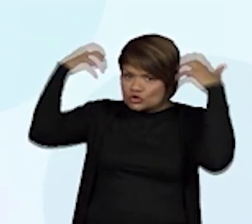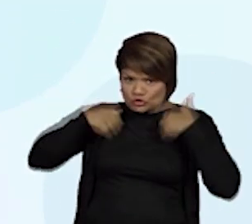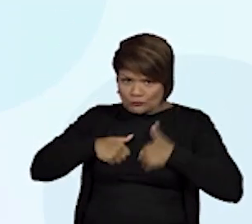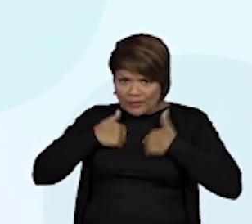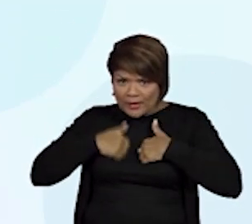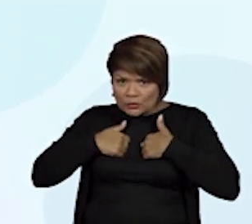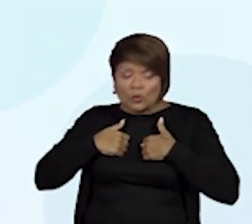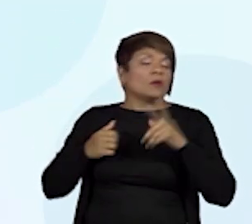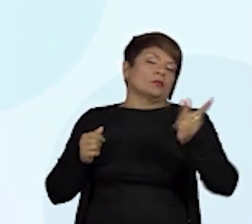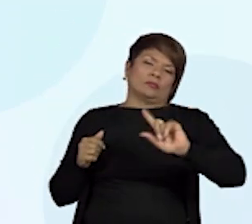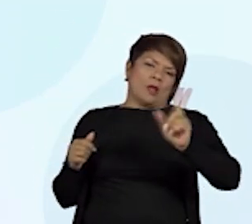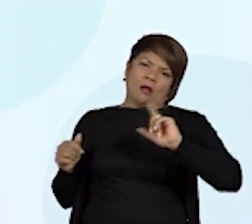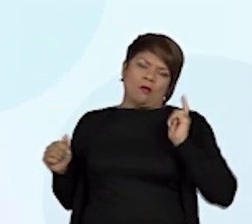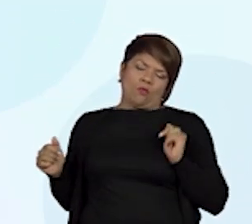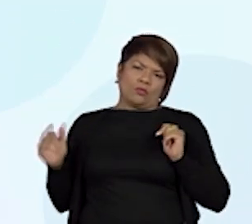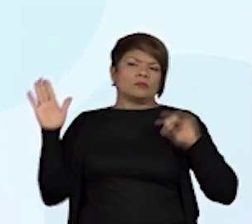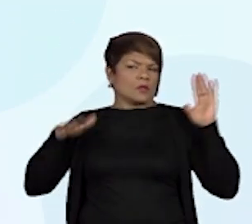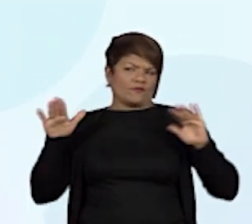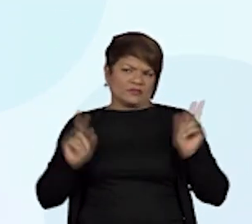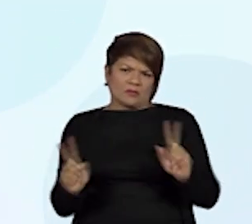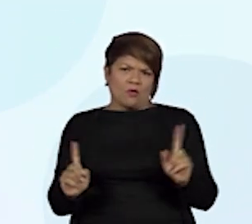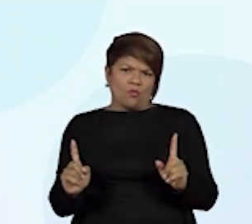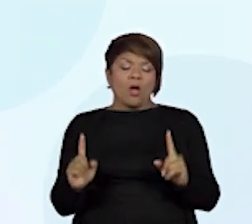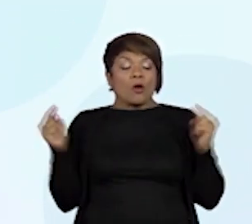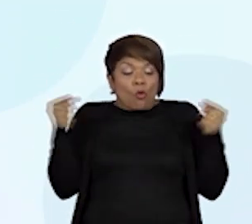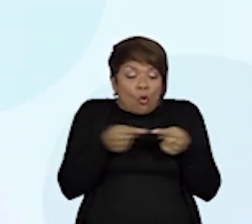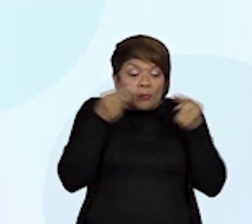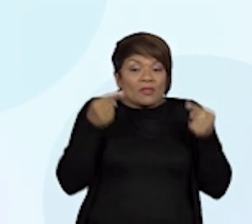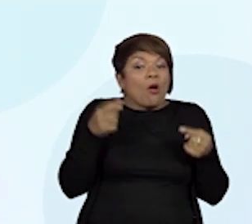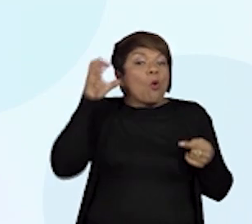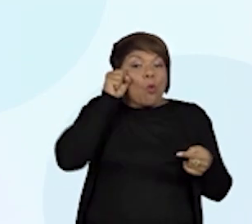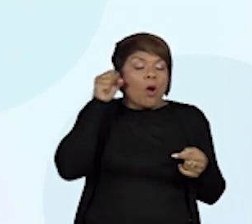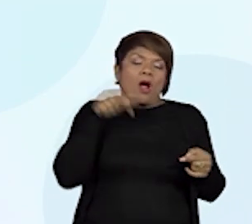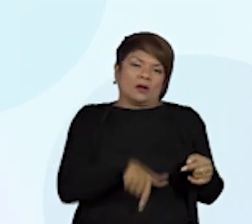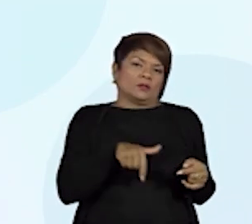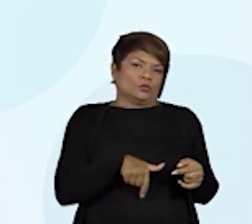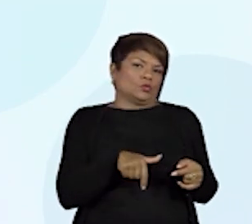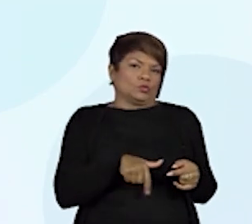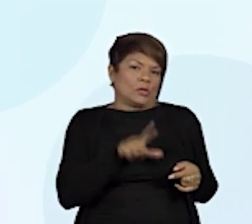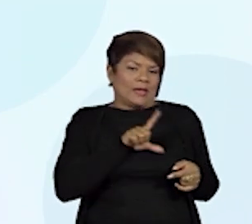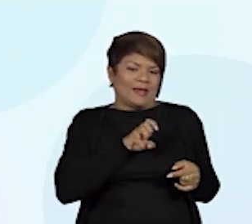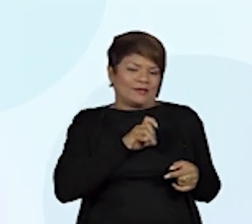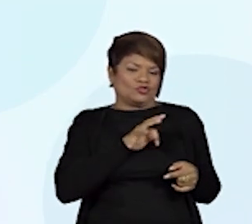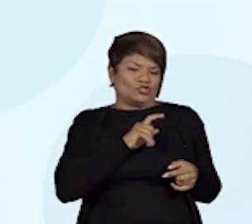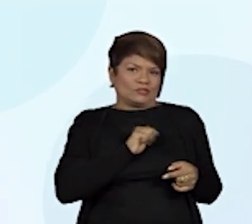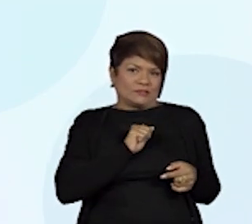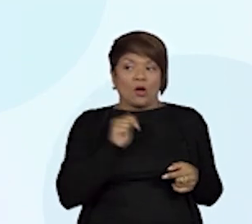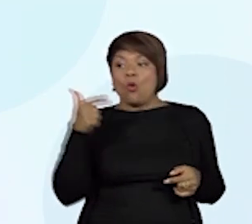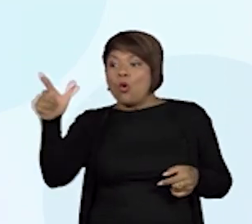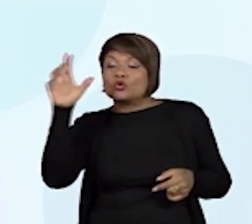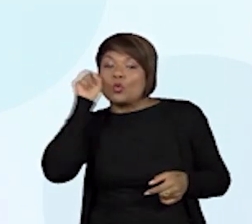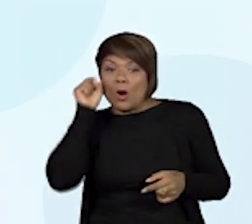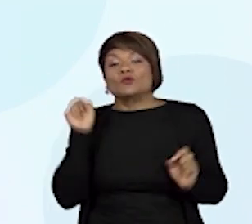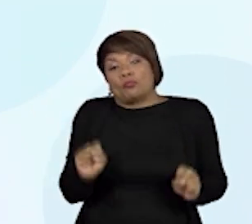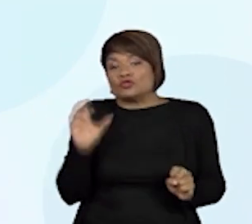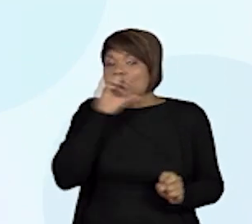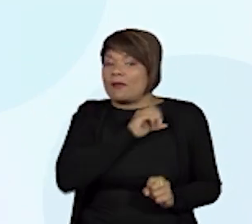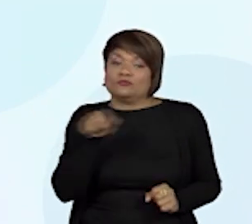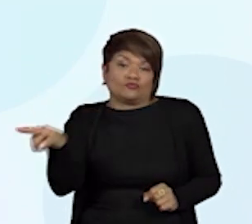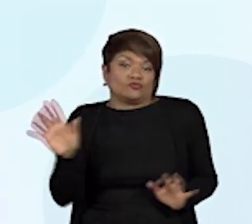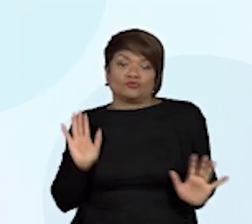Sim, onde ela ficou, tanto que ela relata qual quarto que ela estava. Olha só isso. Tem mais ainda, tem o mais? liguei. Vamos aqui.